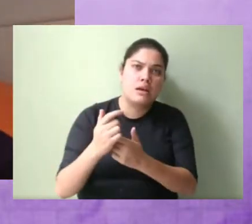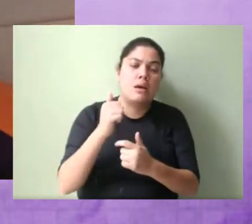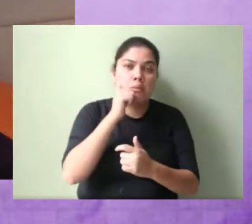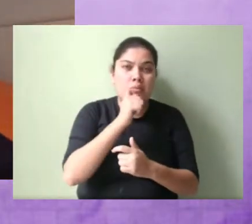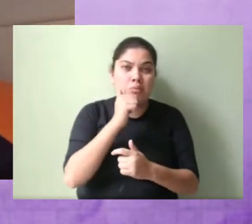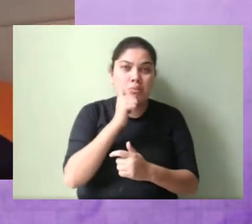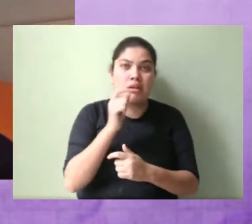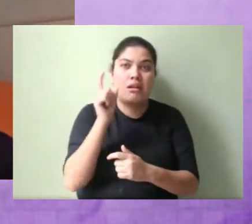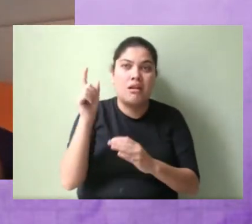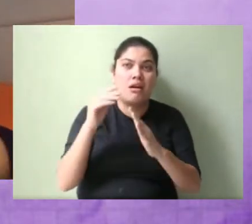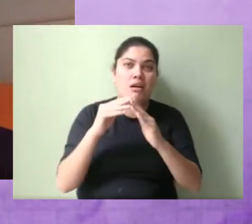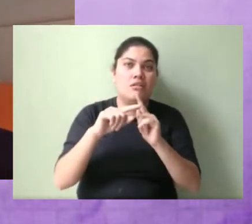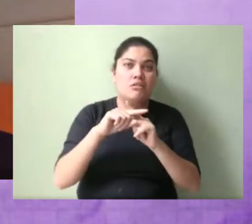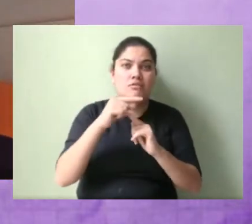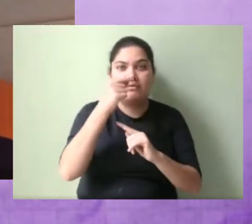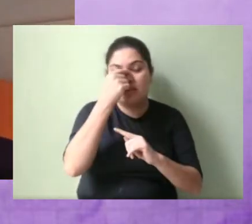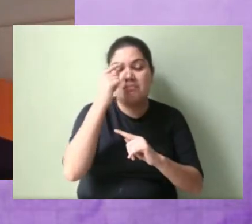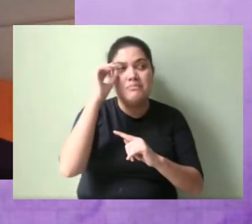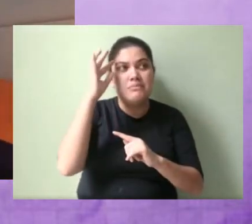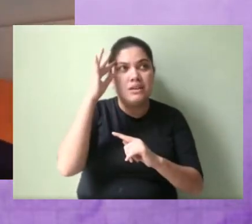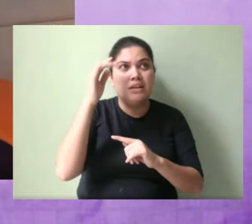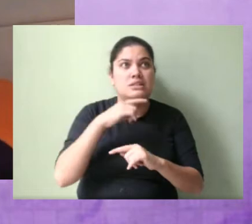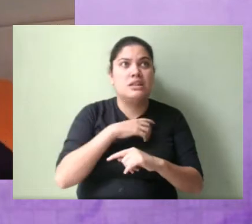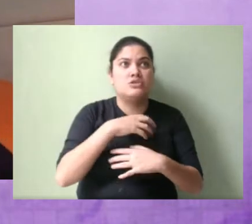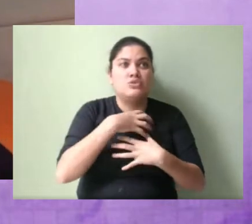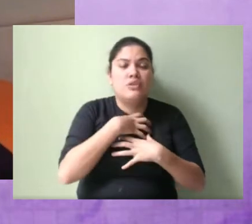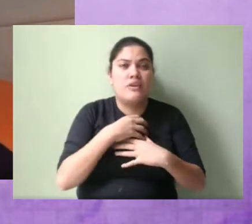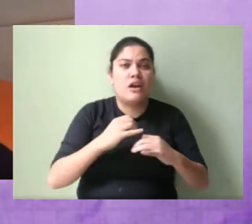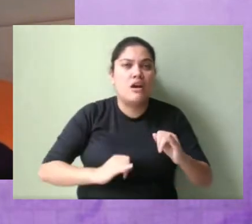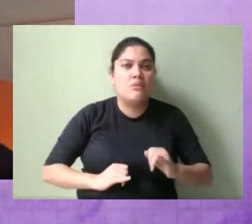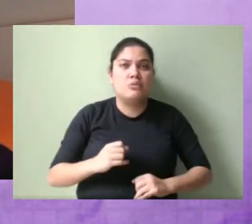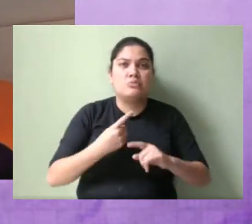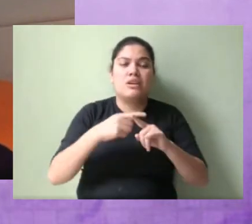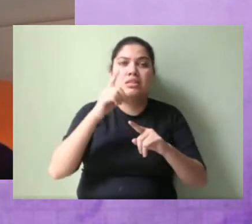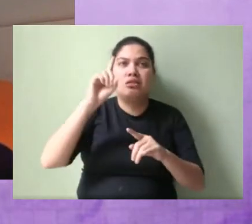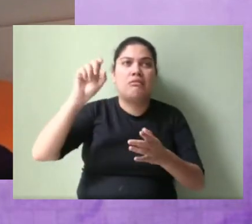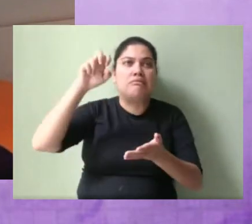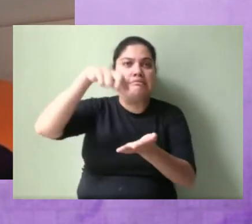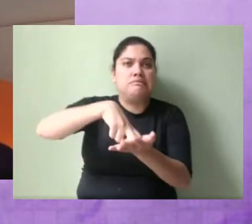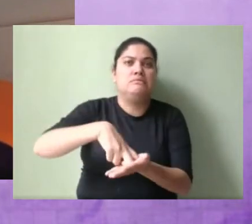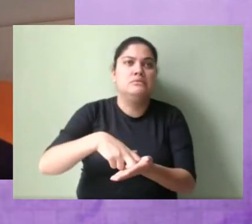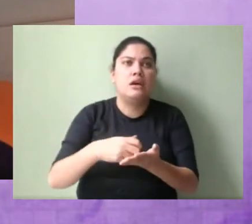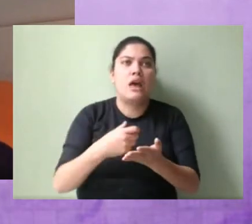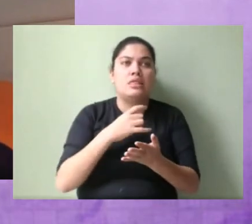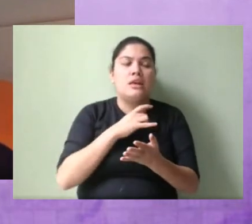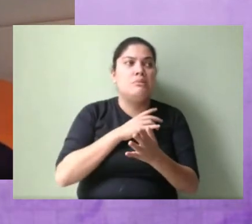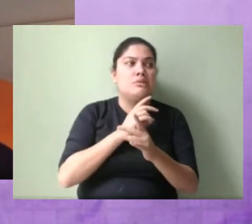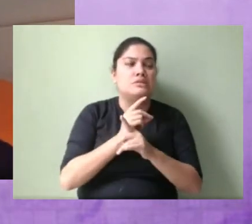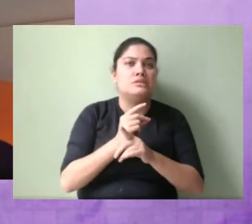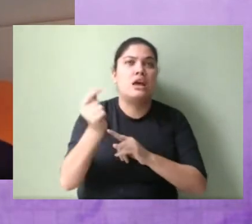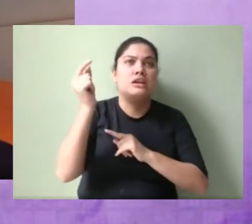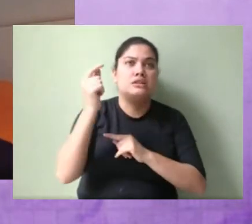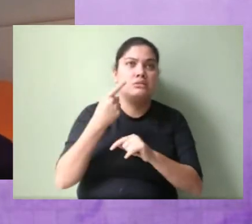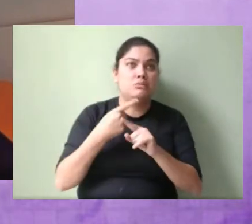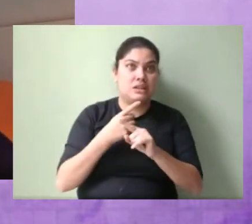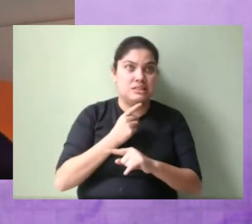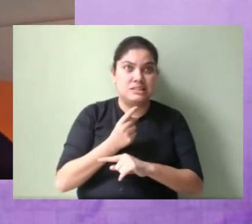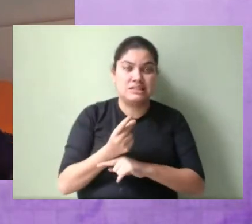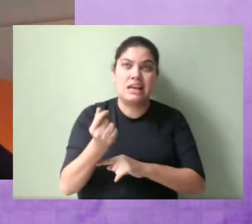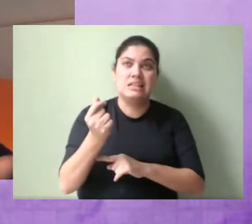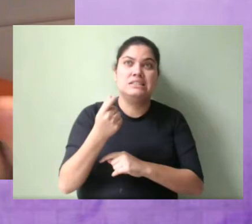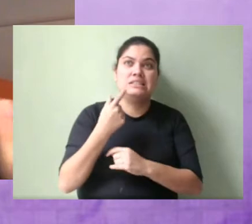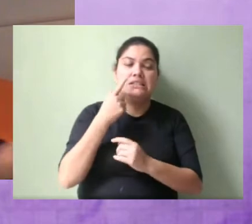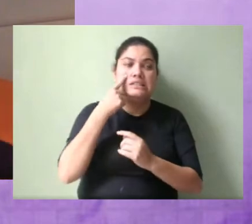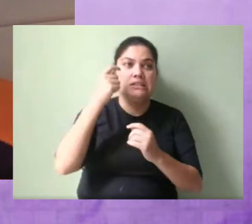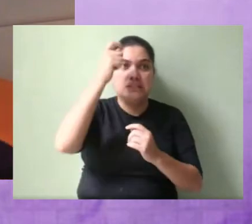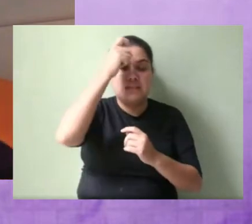muito estabelecida, e tem famílias que já estão em gerações nesse aspecto, então as mulheres lá dentro, elas acham que elas estão, por exemplo, sofrendo